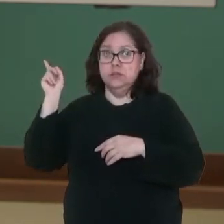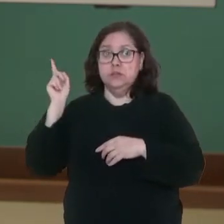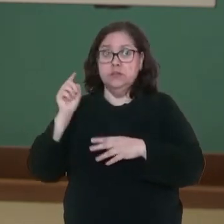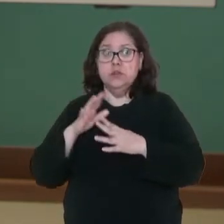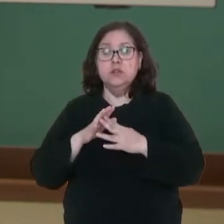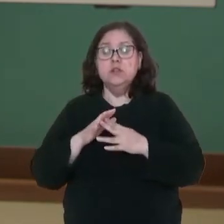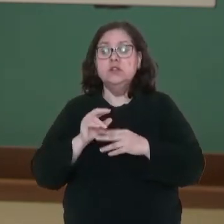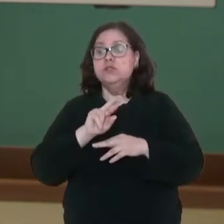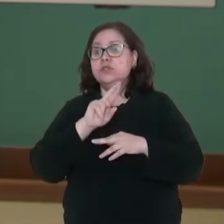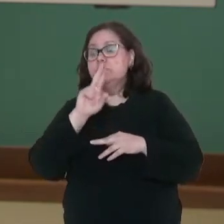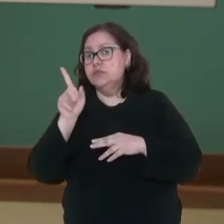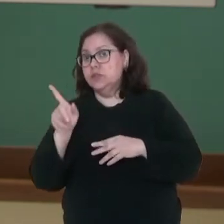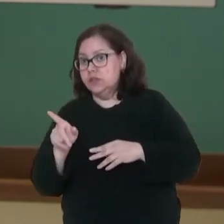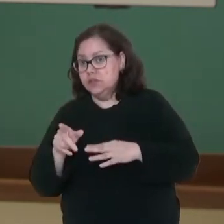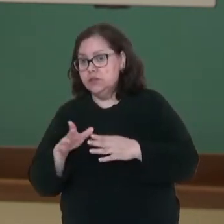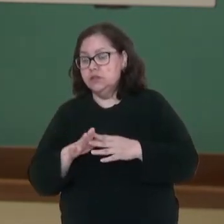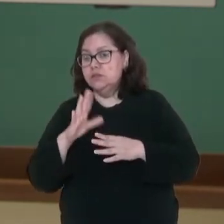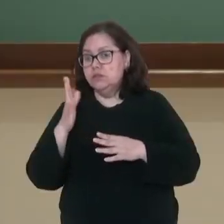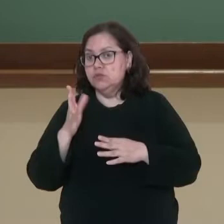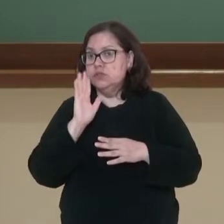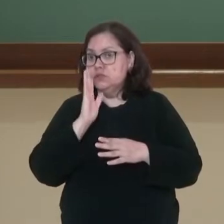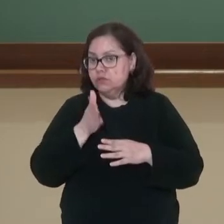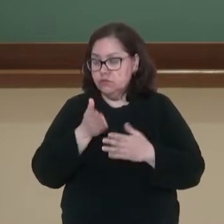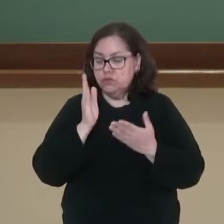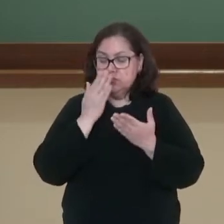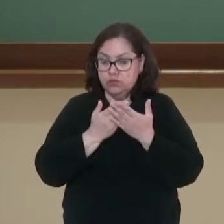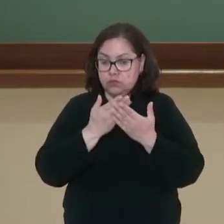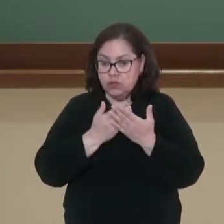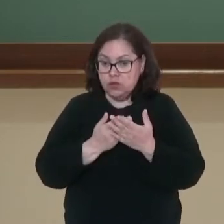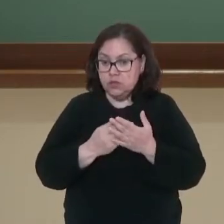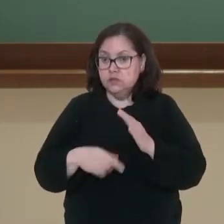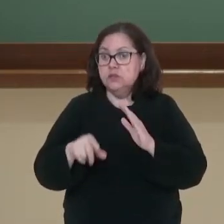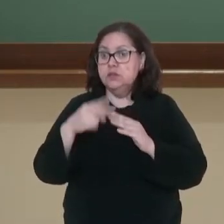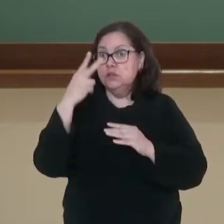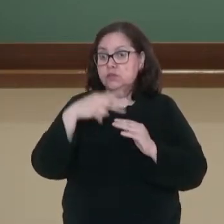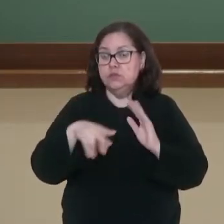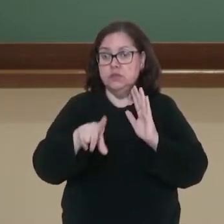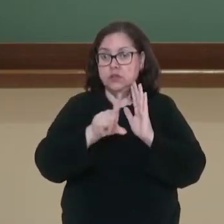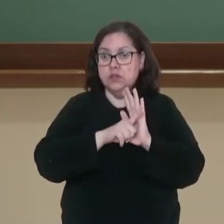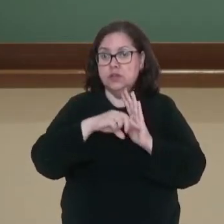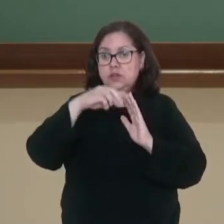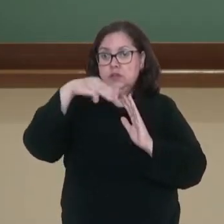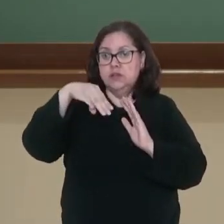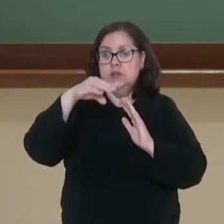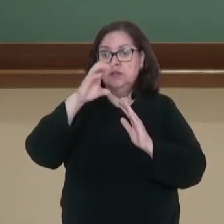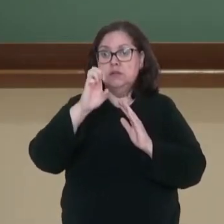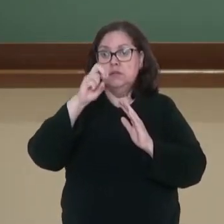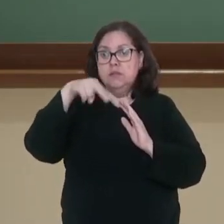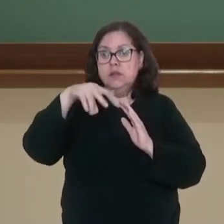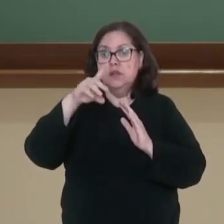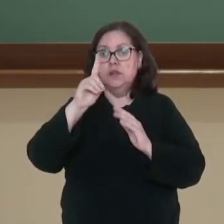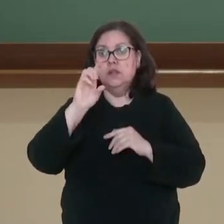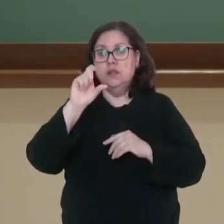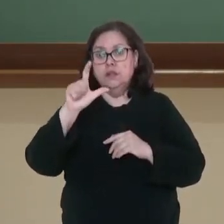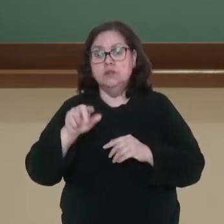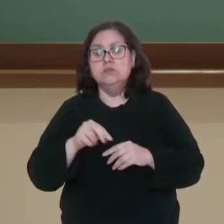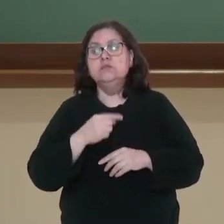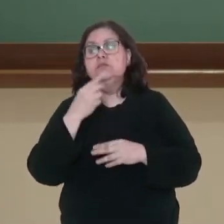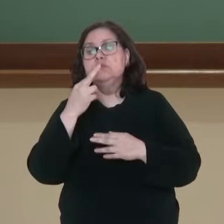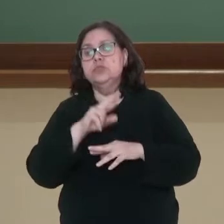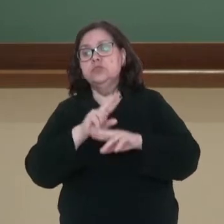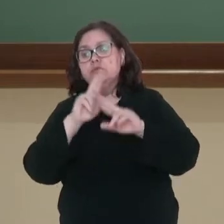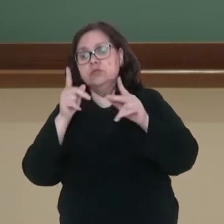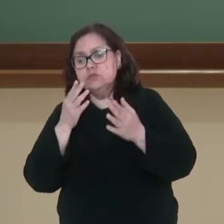aqui. Diferentemente do que já foi estudado em segunda lei de Mendel, em que os genes são diferentes,